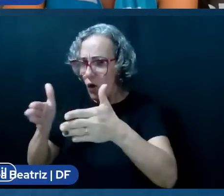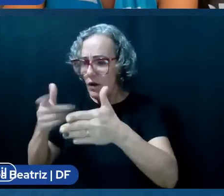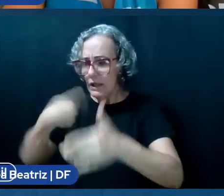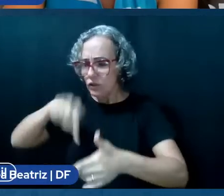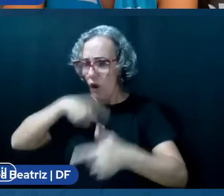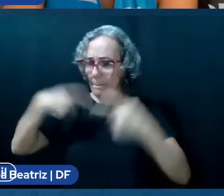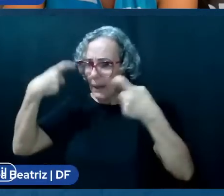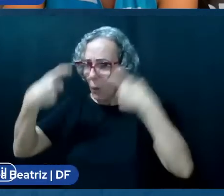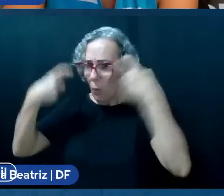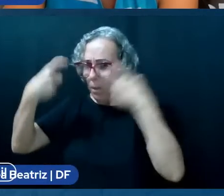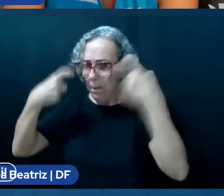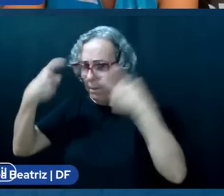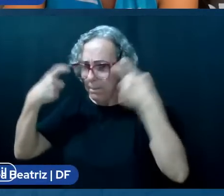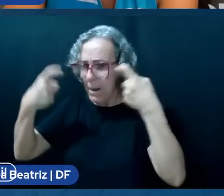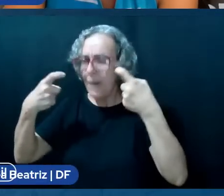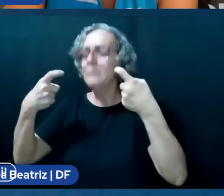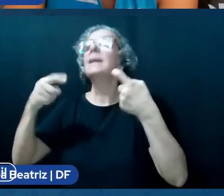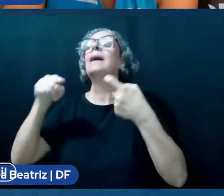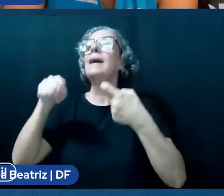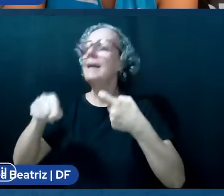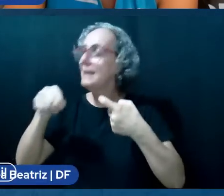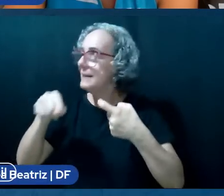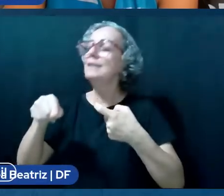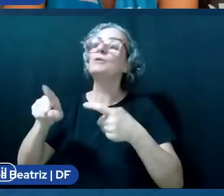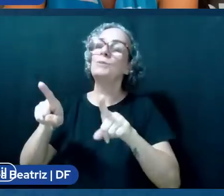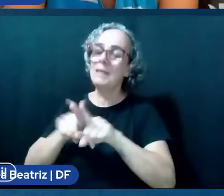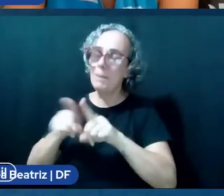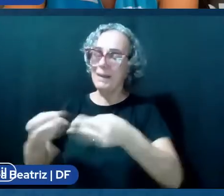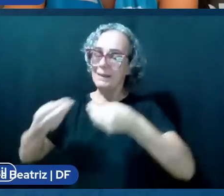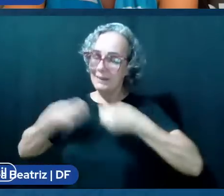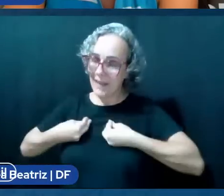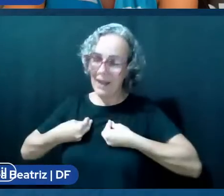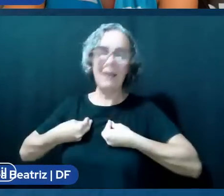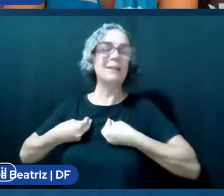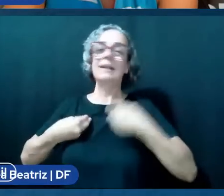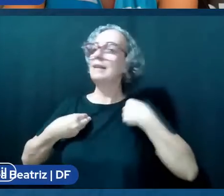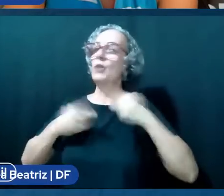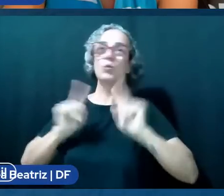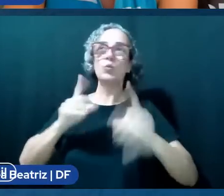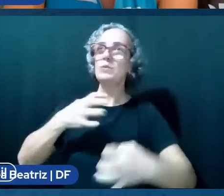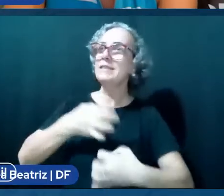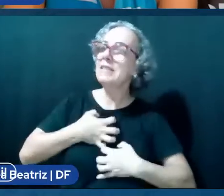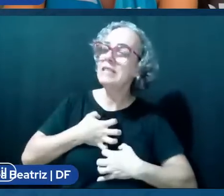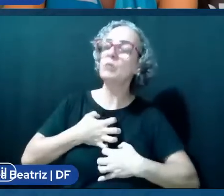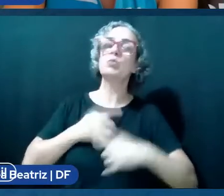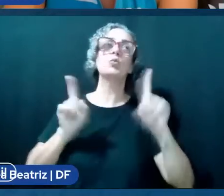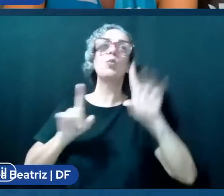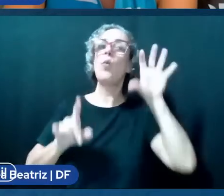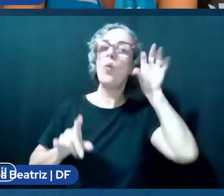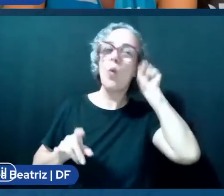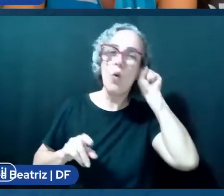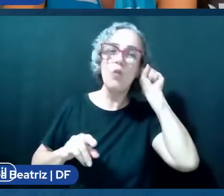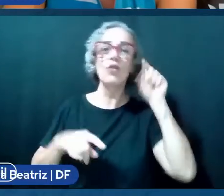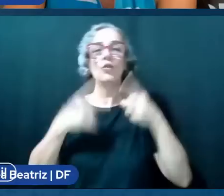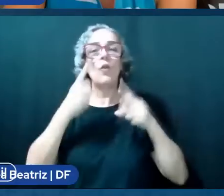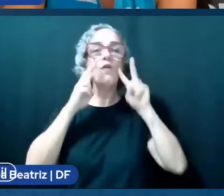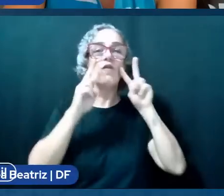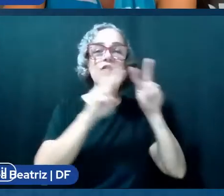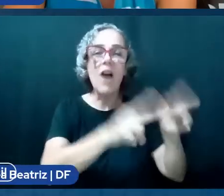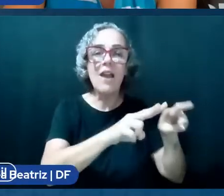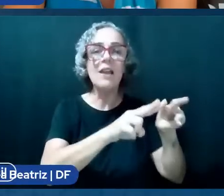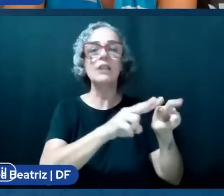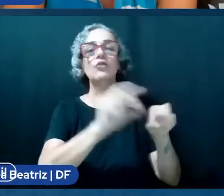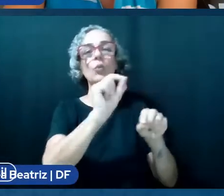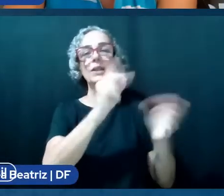essa situação, a gente acaba não vendo, não sentindo e nem ouvindo o que está acontecendo ao nosso redor. É